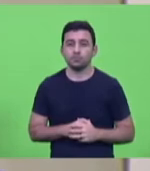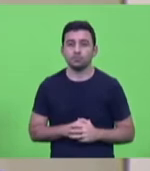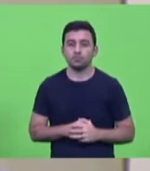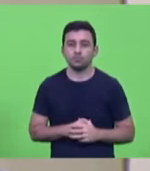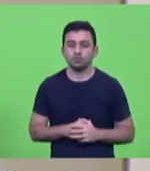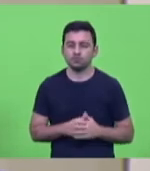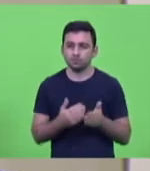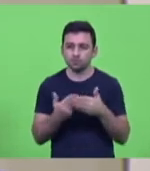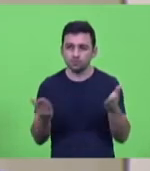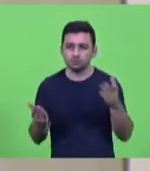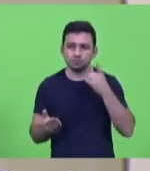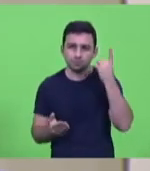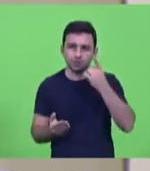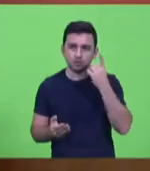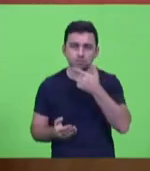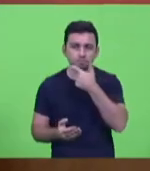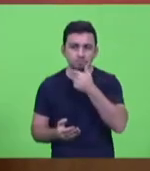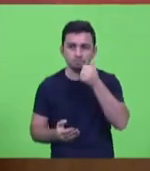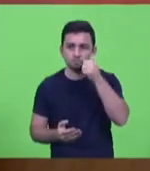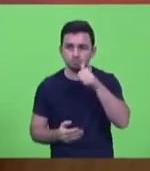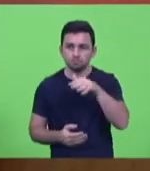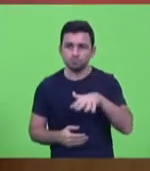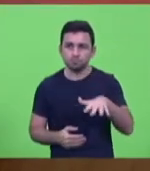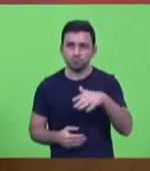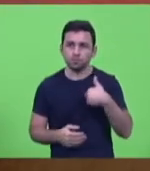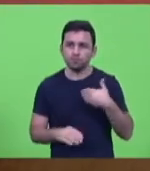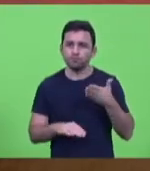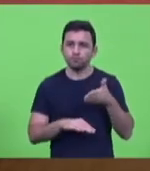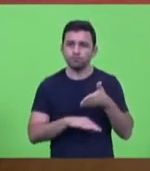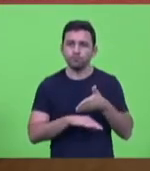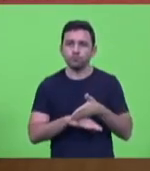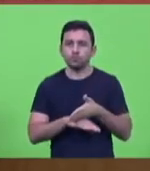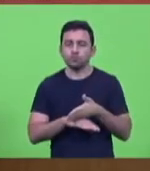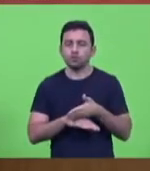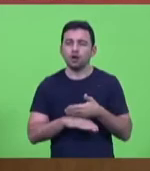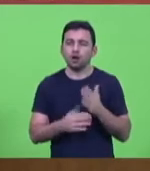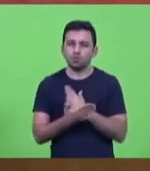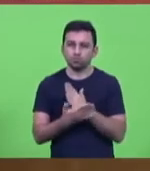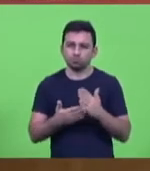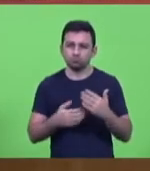senhores deputados, senhoras deputadas, eu fui procurado por a ONG